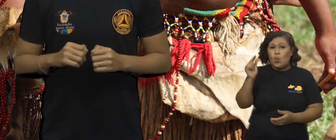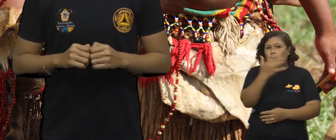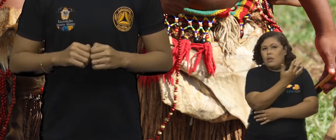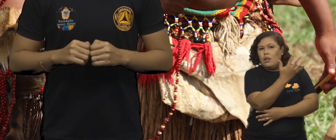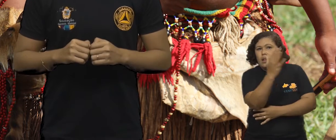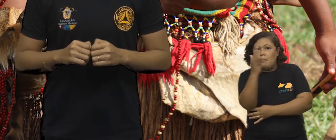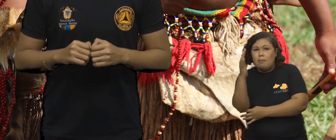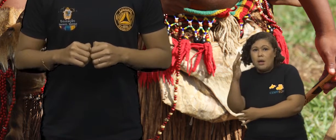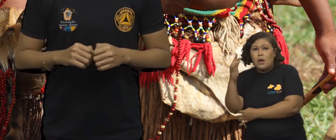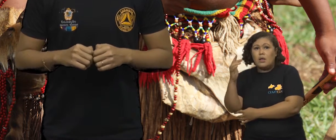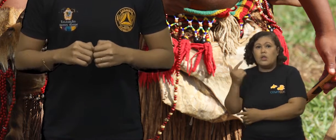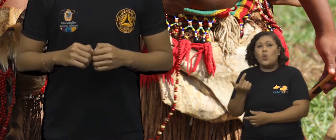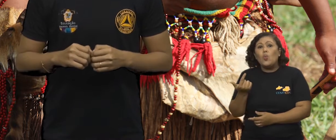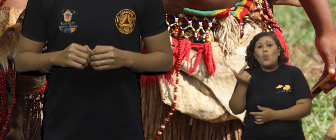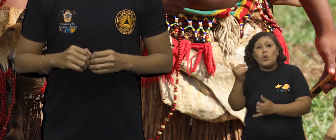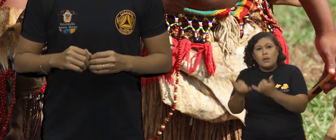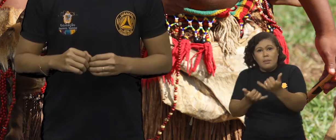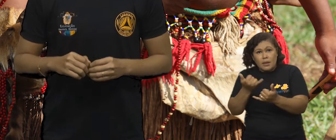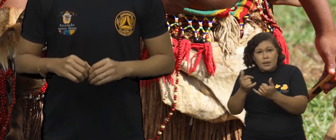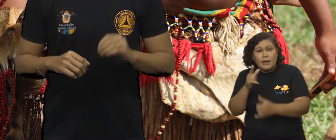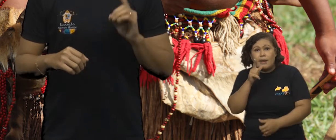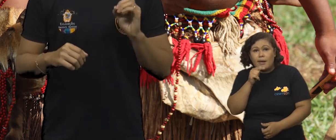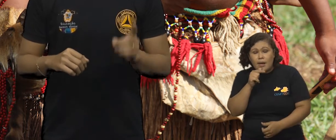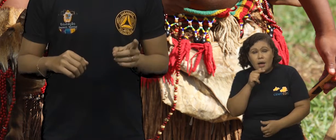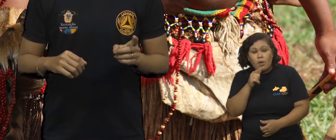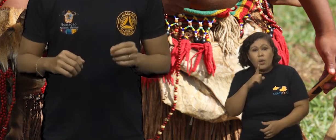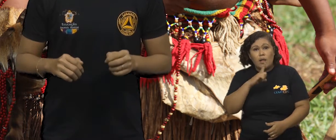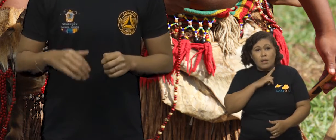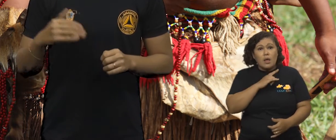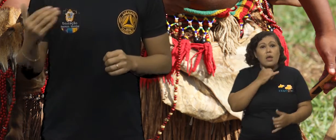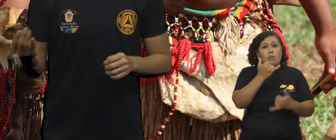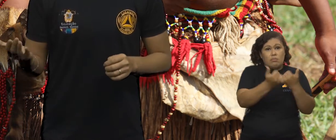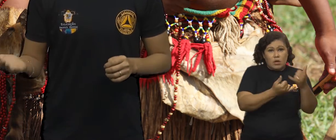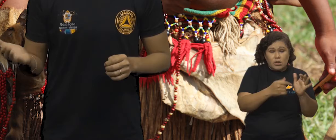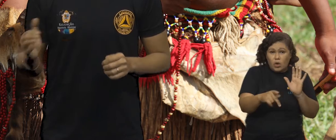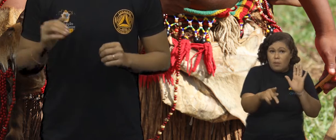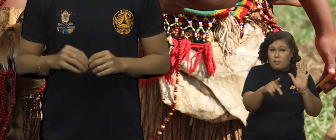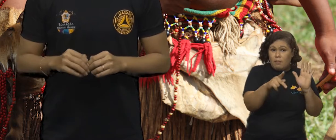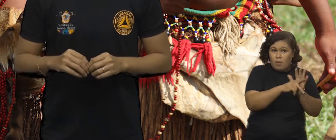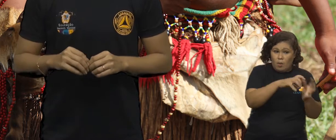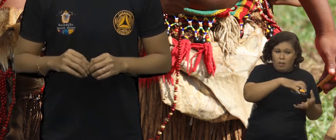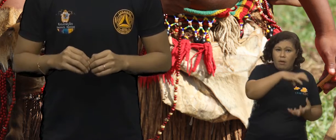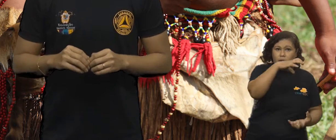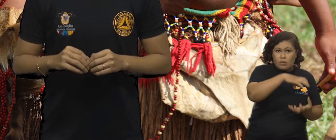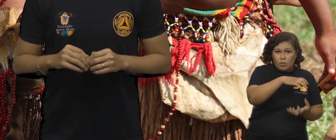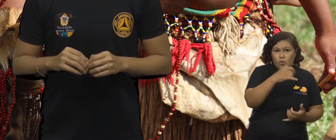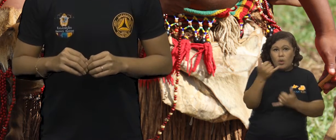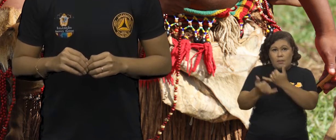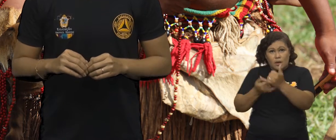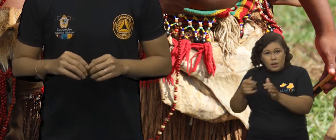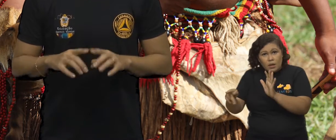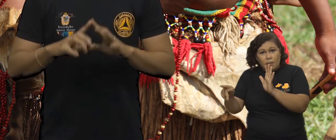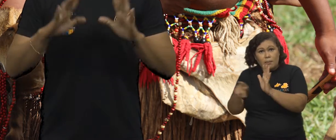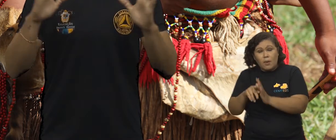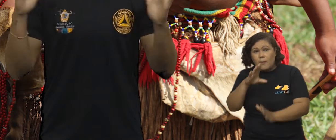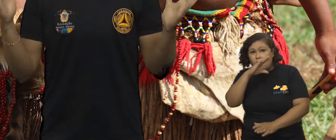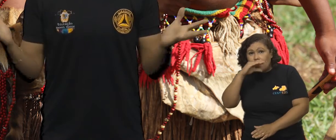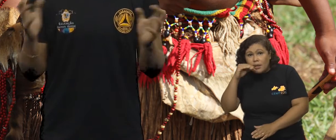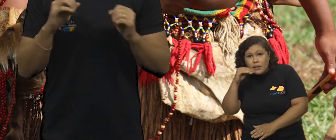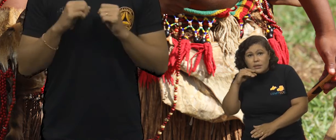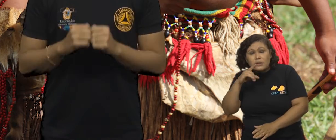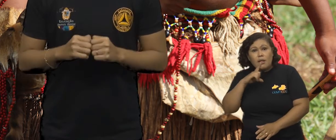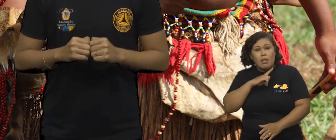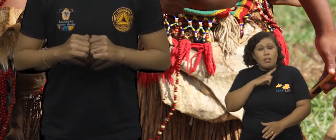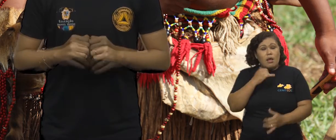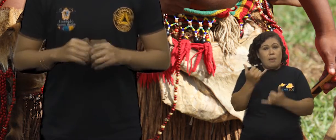mata. Existem algumas em que participam adultos, outros apenas as crianças. E tem também aquelas em que